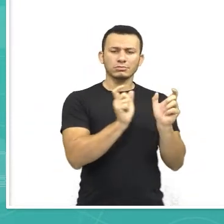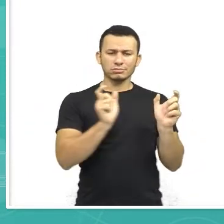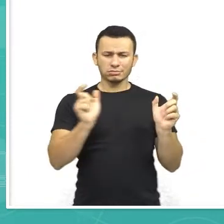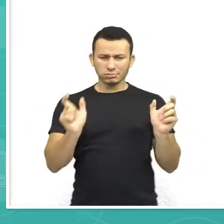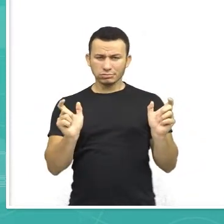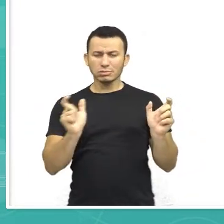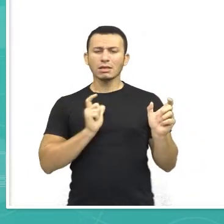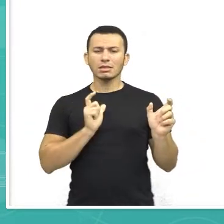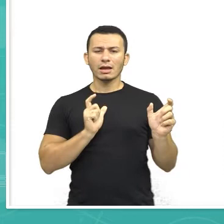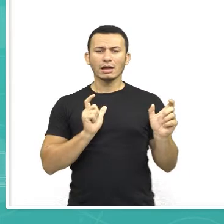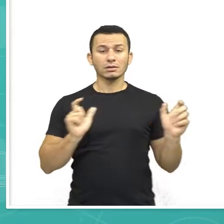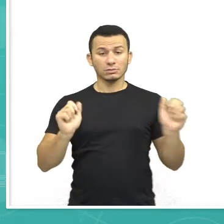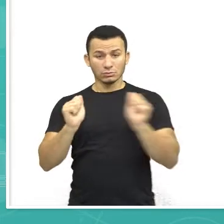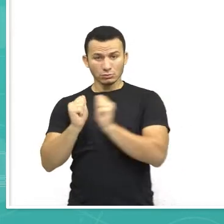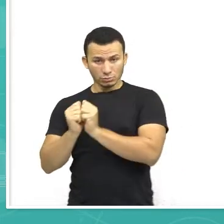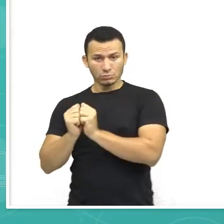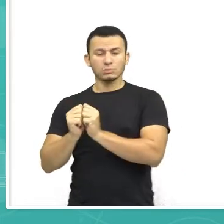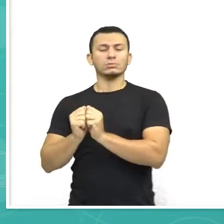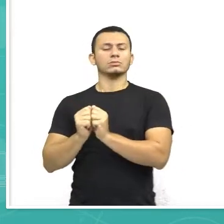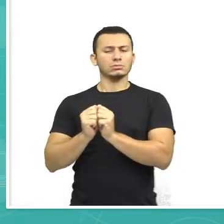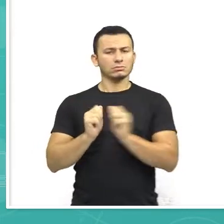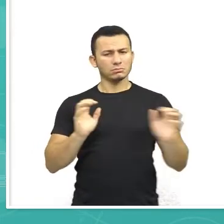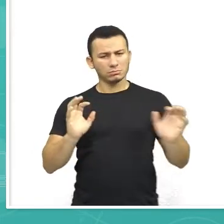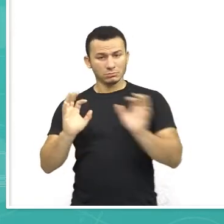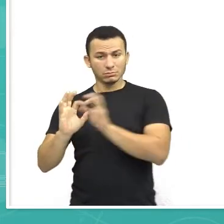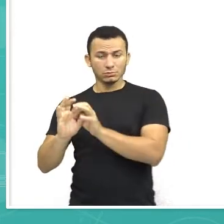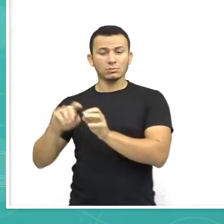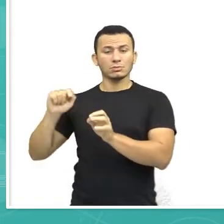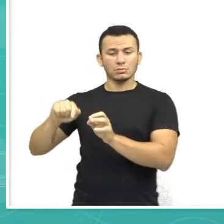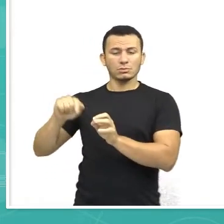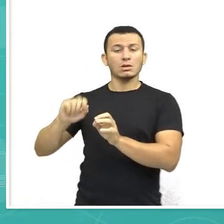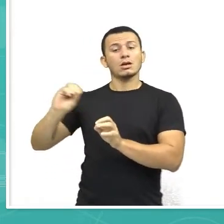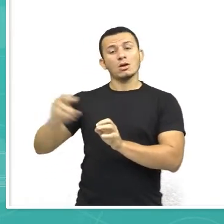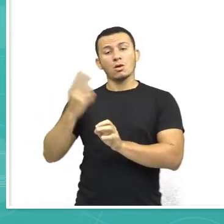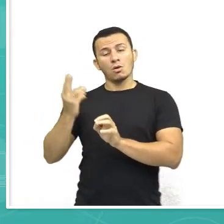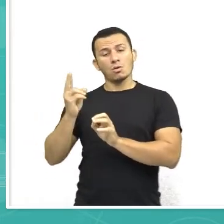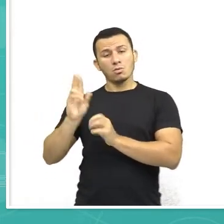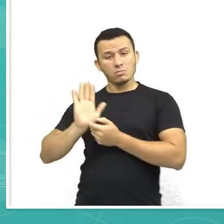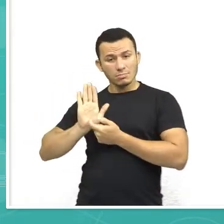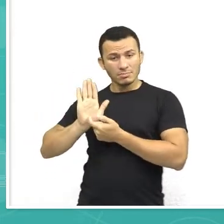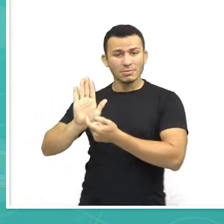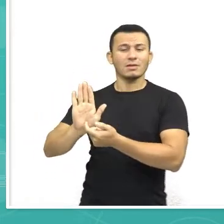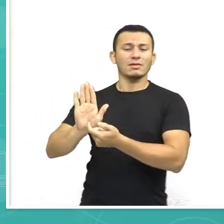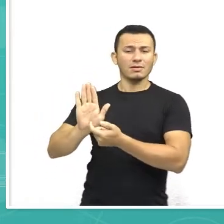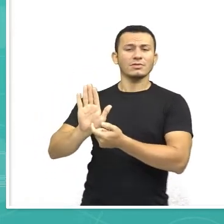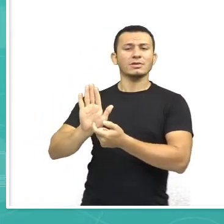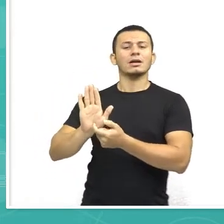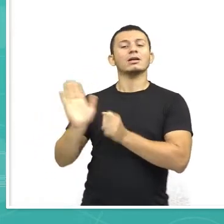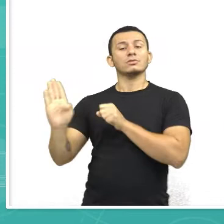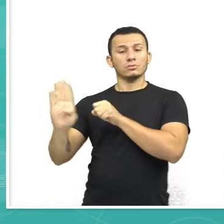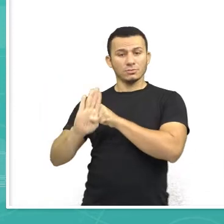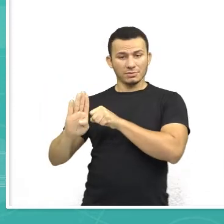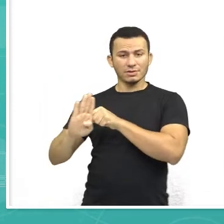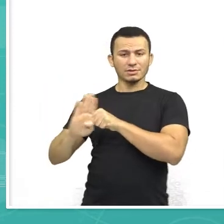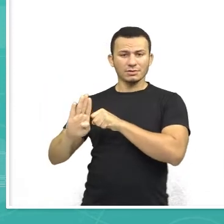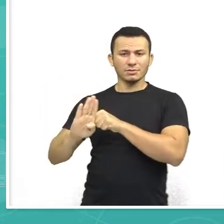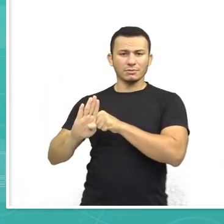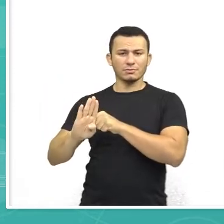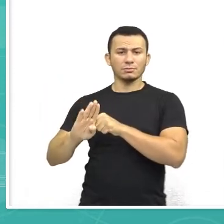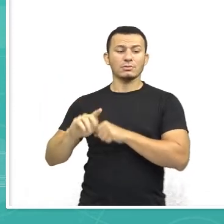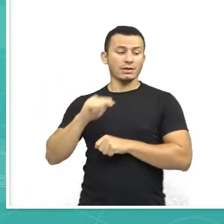que acompanha, olha só, que acompanha ou ele representa o substantivo. Ele